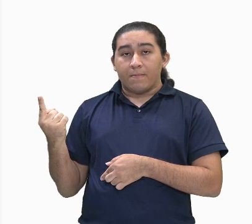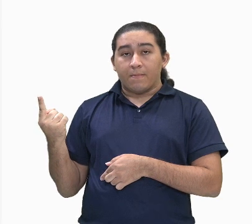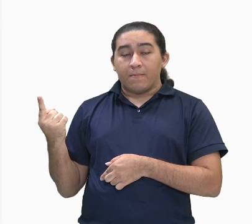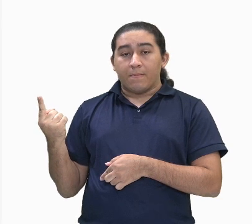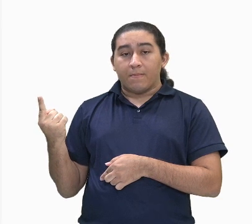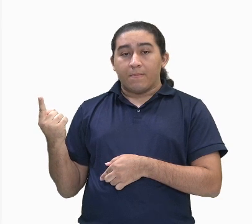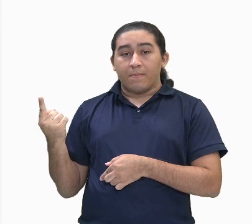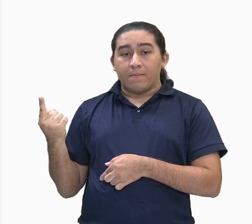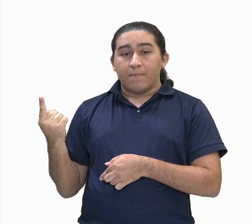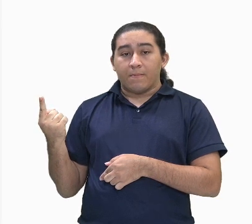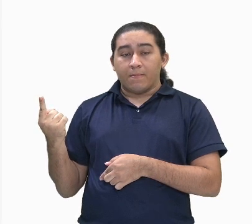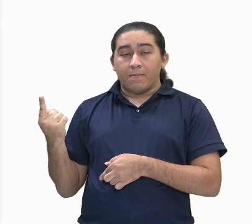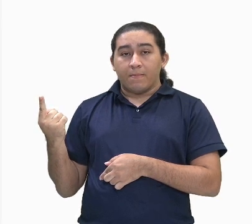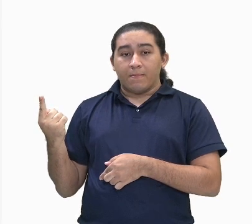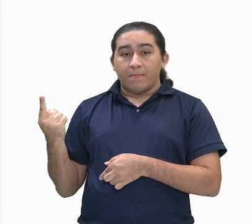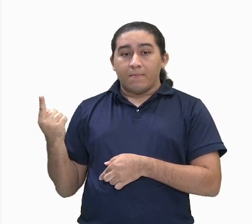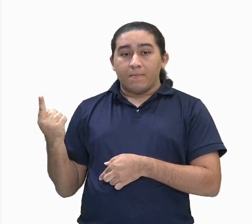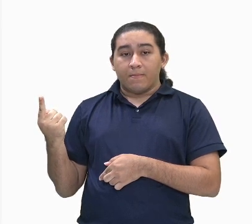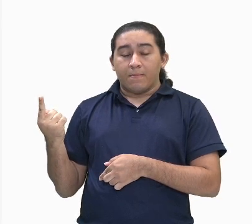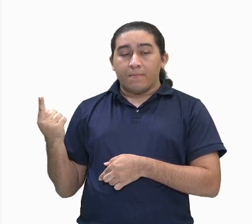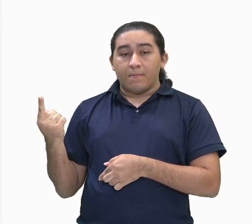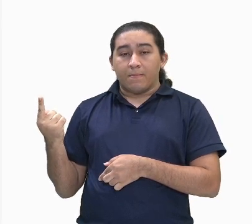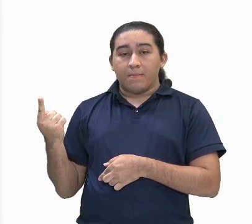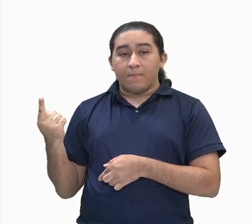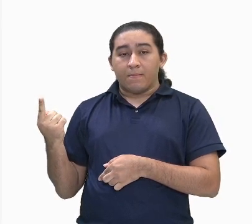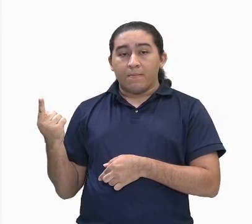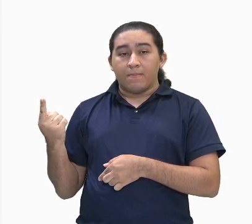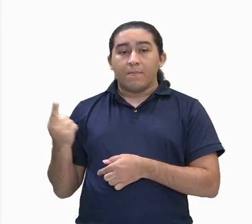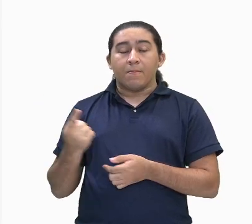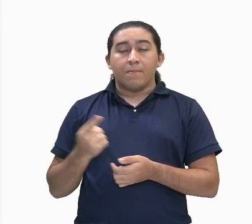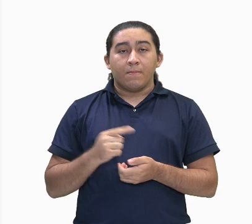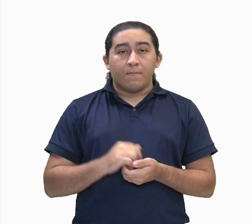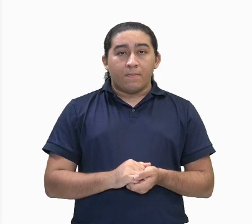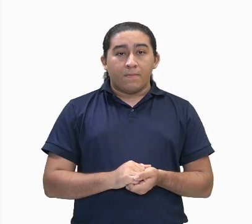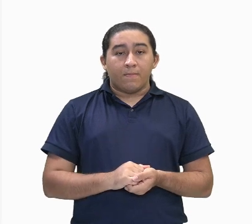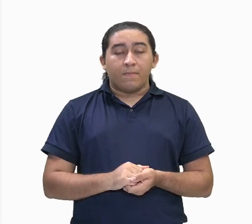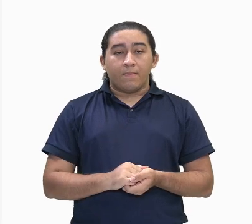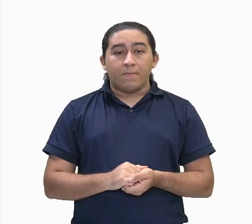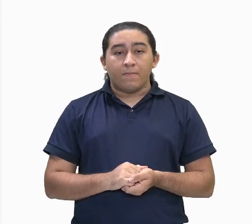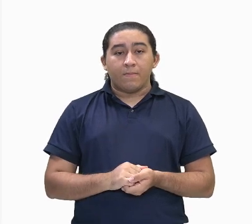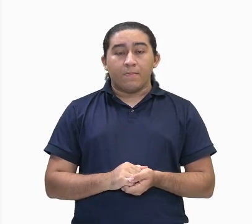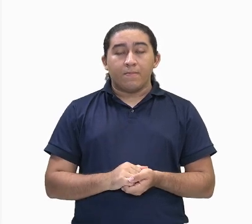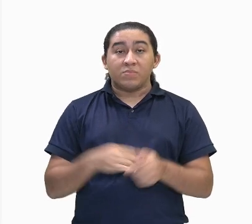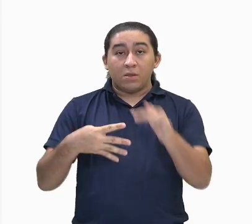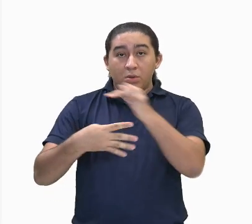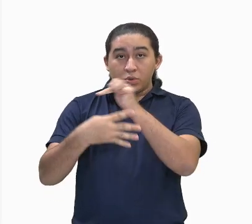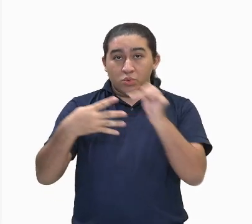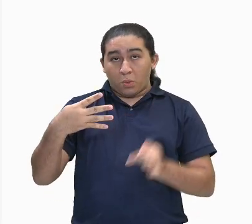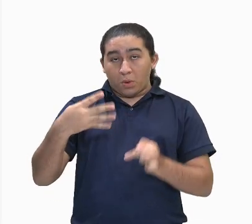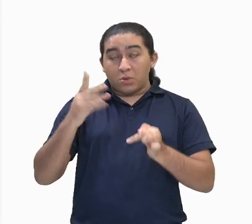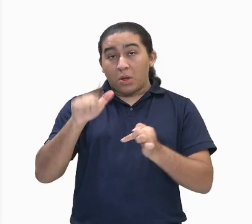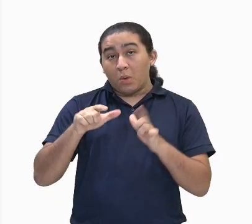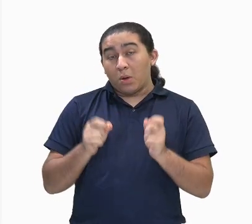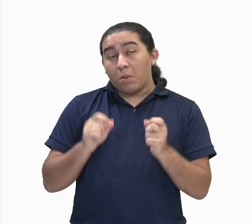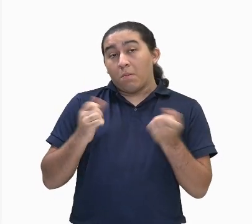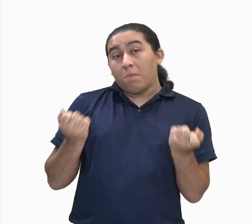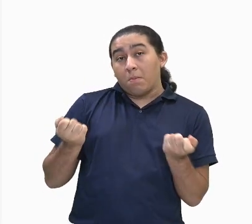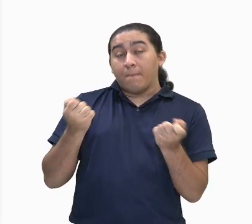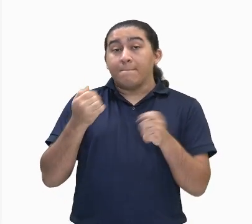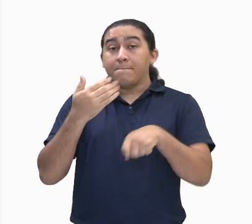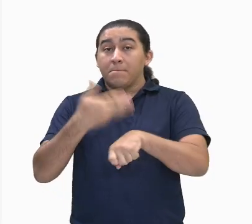a feitura; e no islamismo, o azan. São ritos, são